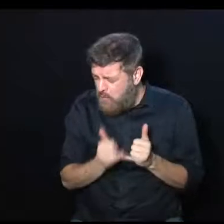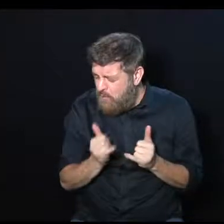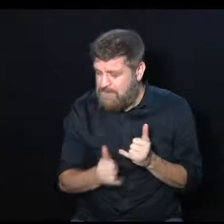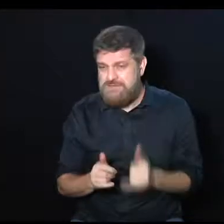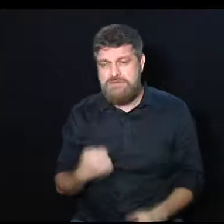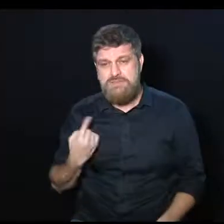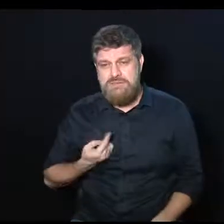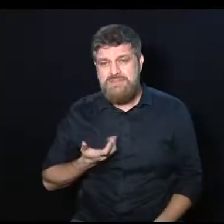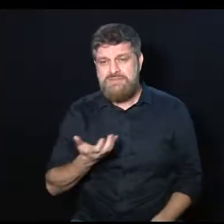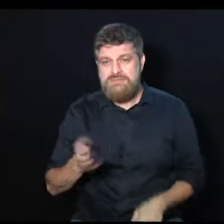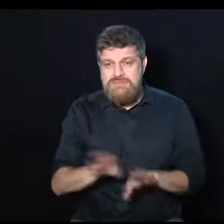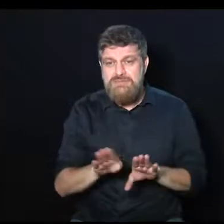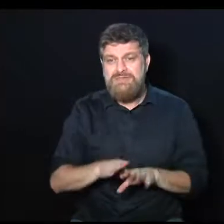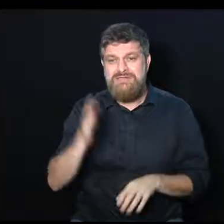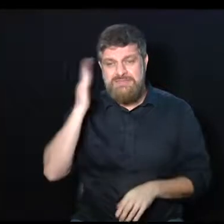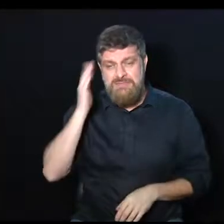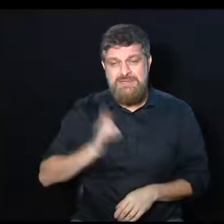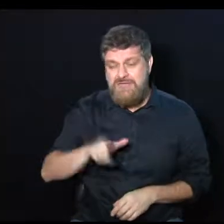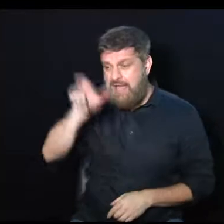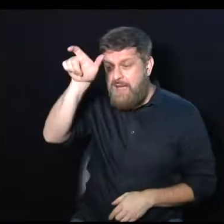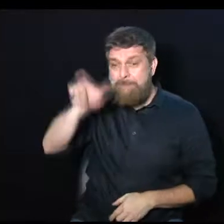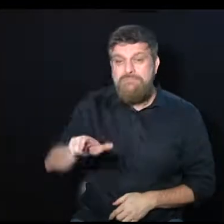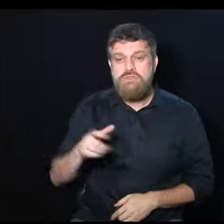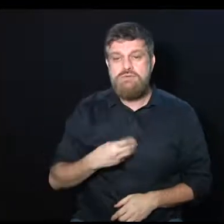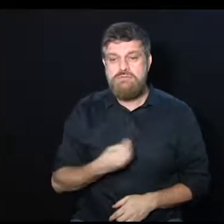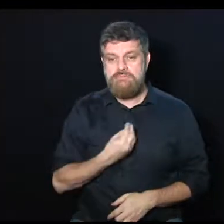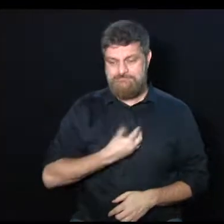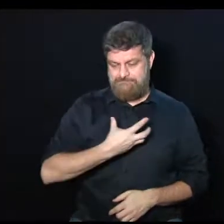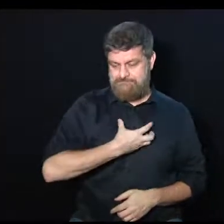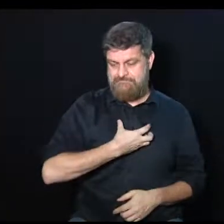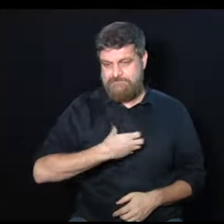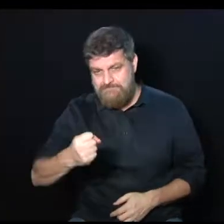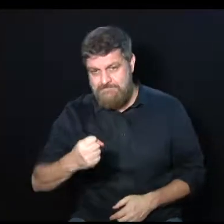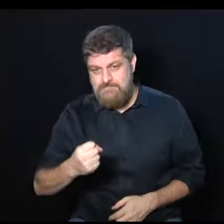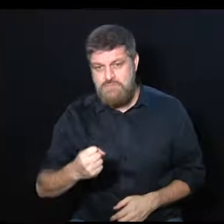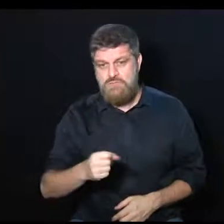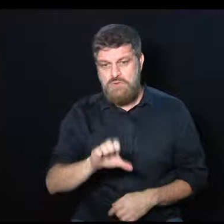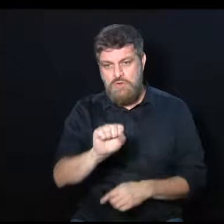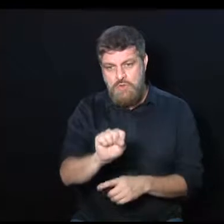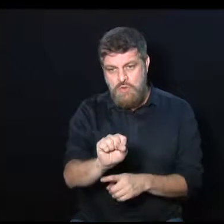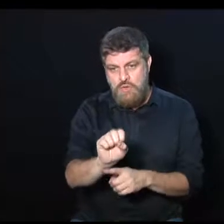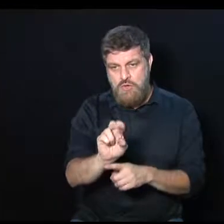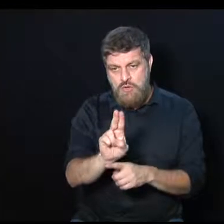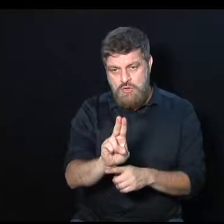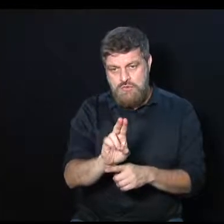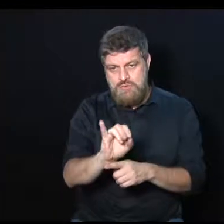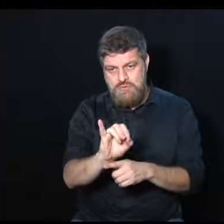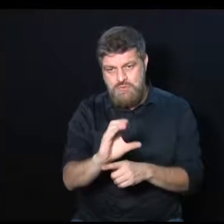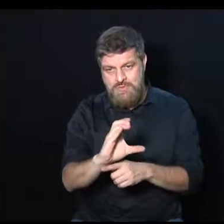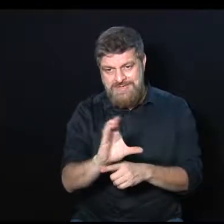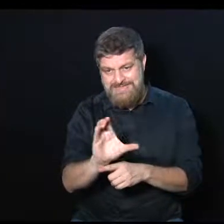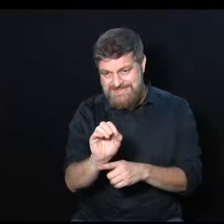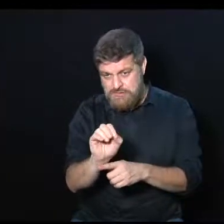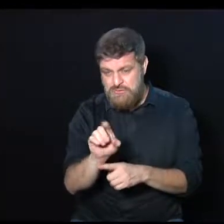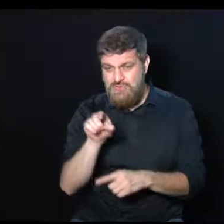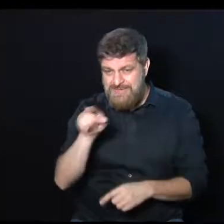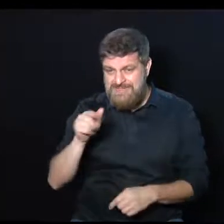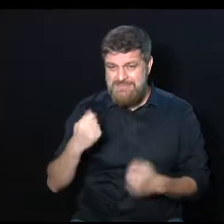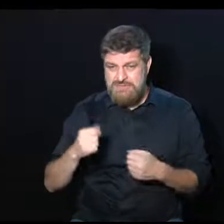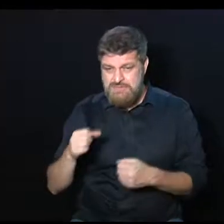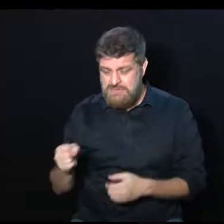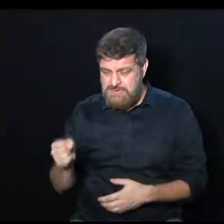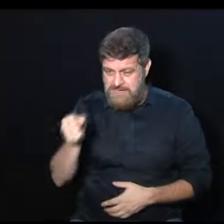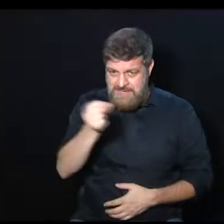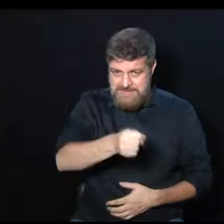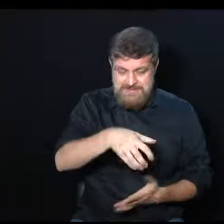significa tentativas de suicídio. Quase 1/4 da nossa demanda é tentativa de suicídio. Portanto, esses pacientes têm que ser referenciados aos